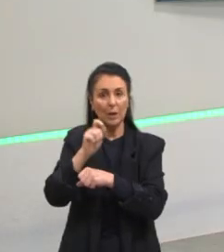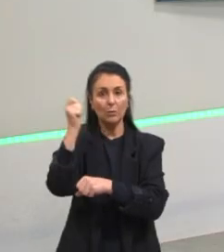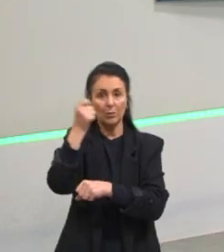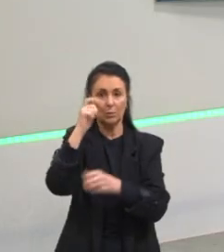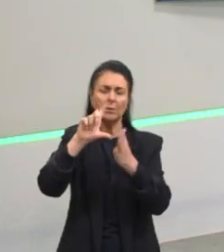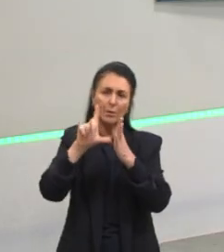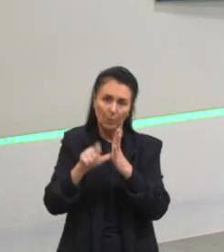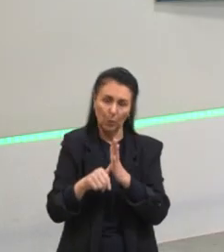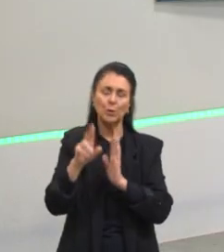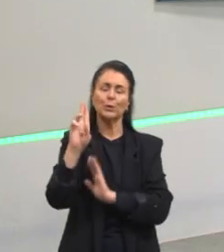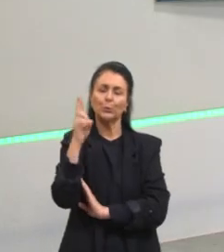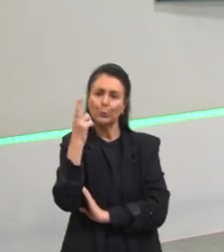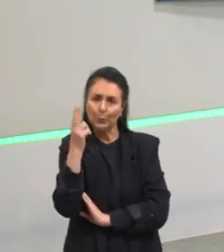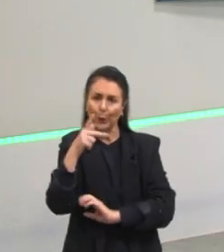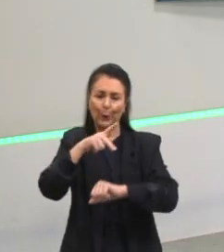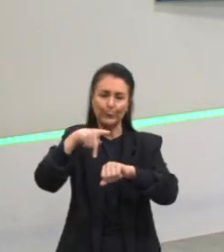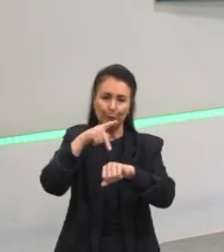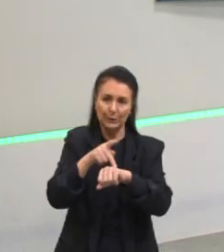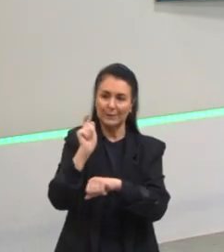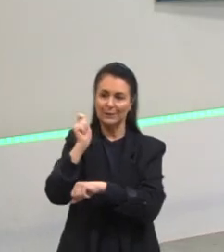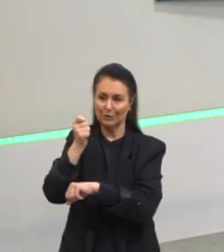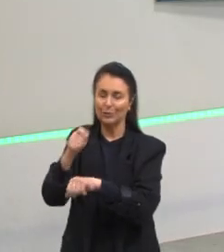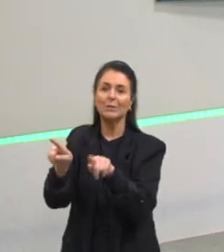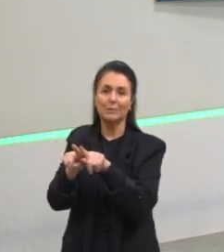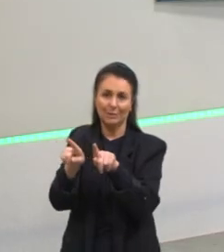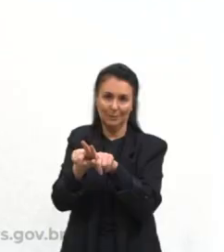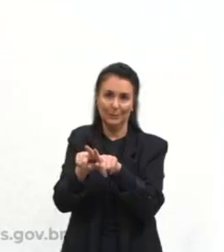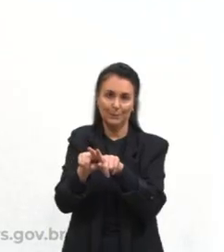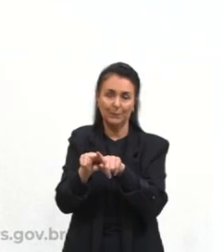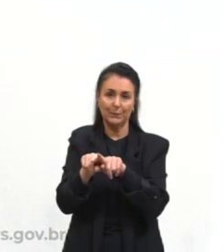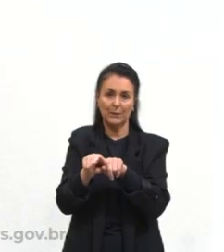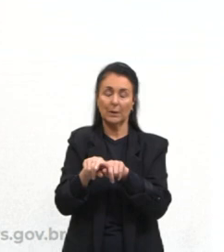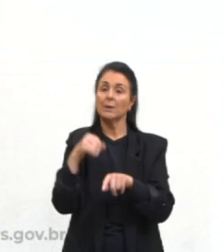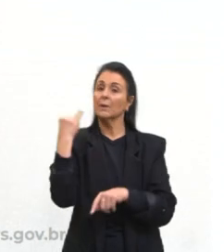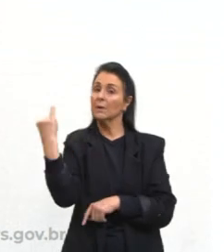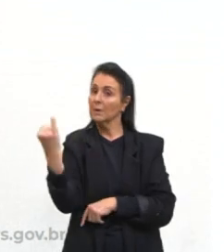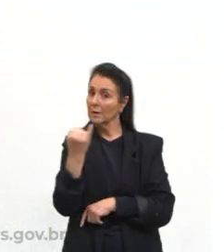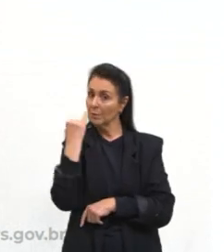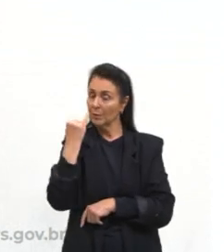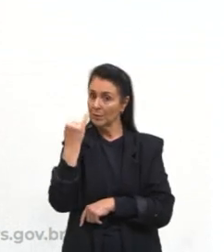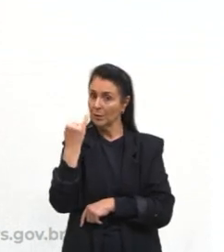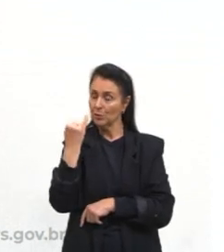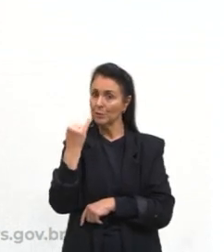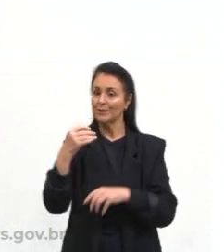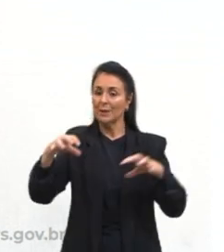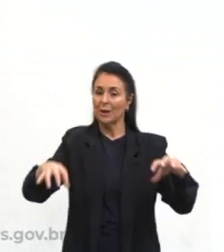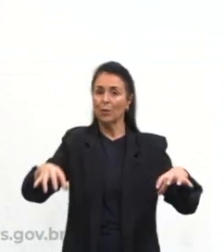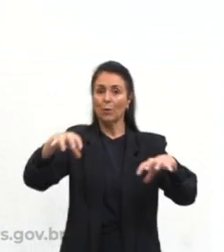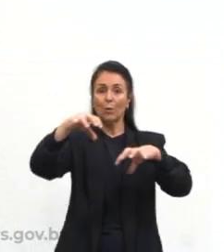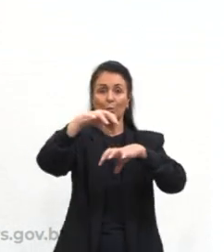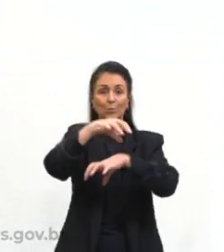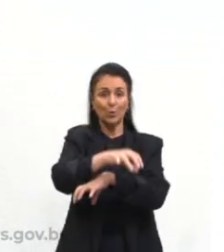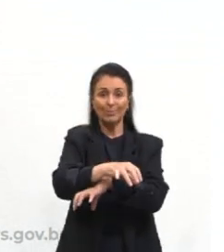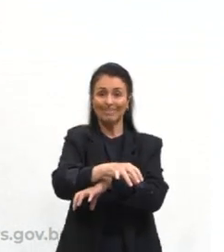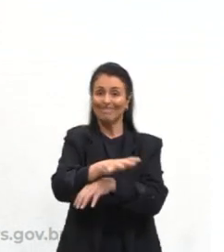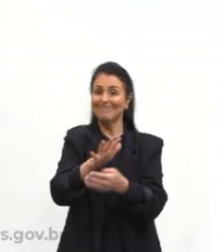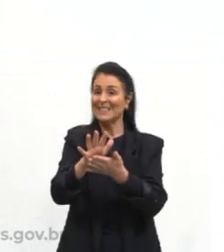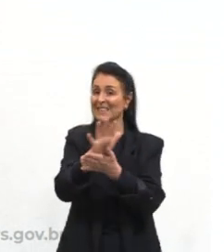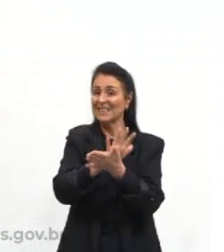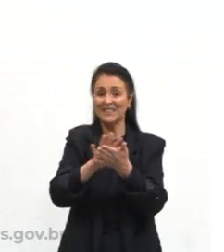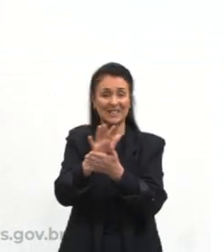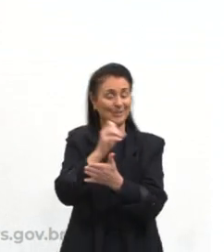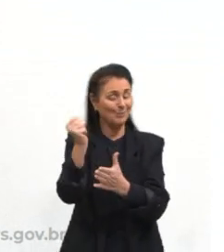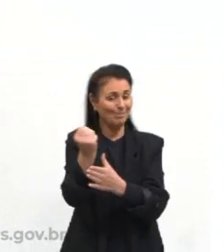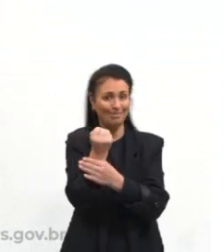O Uruguai aquela coisa toda uma das questões muito importante é o bioma menos protegida o bioma que tem bem